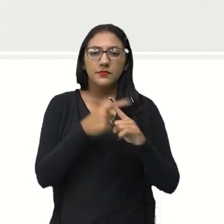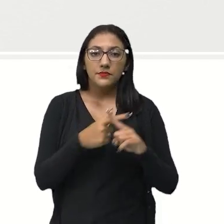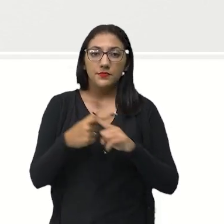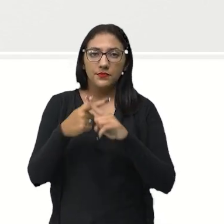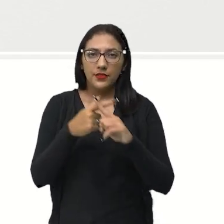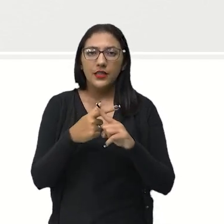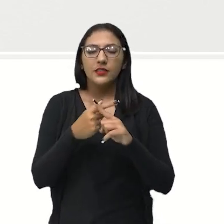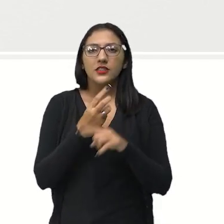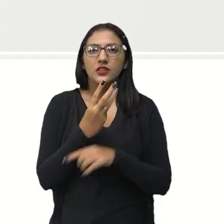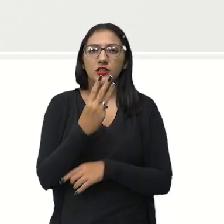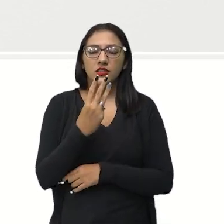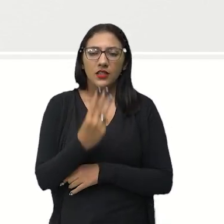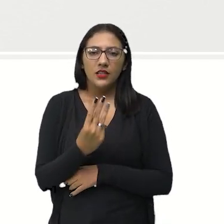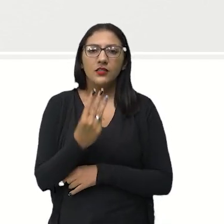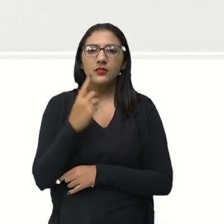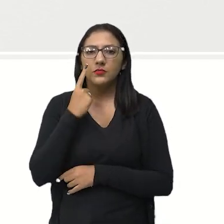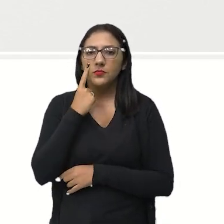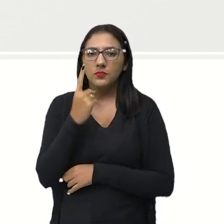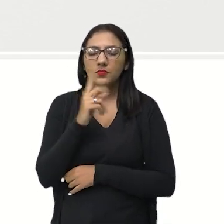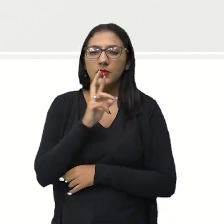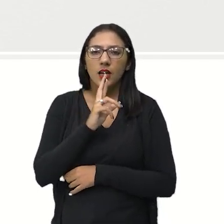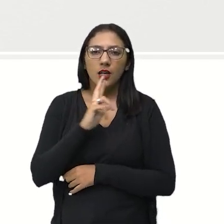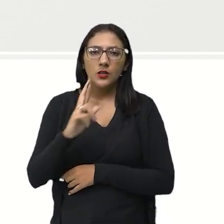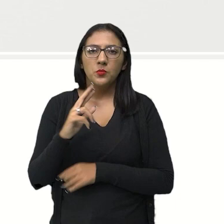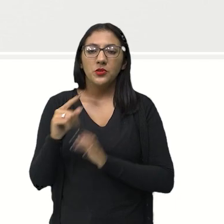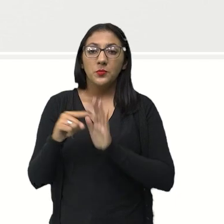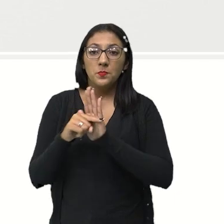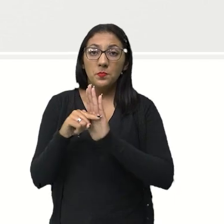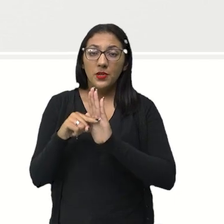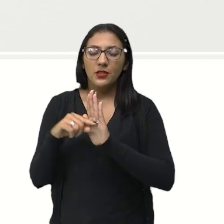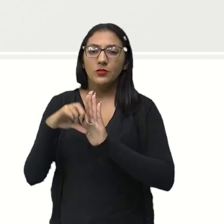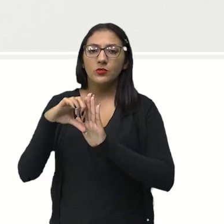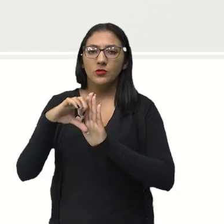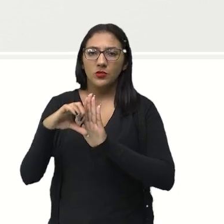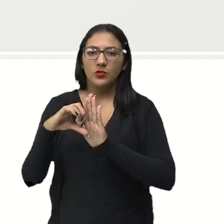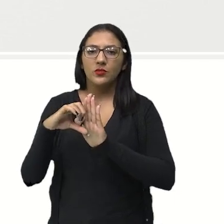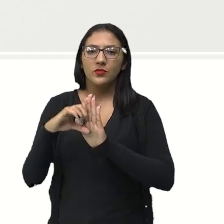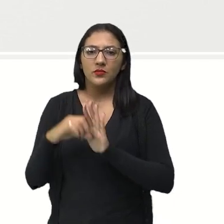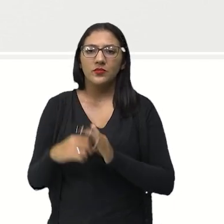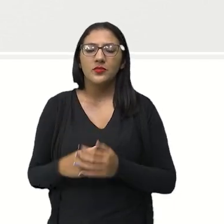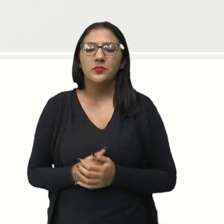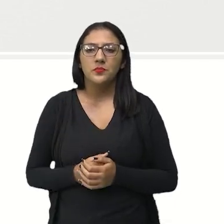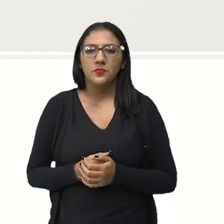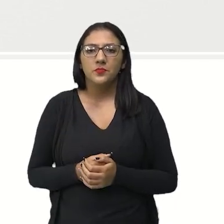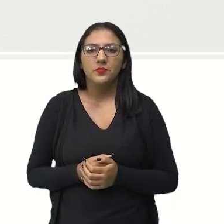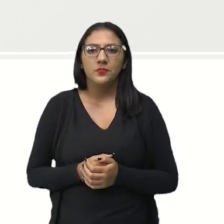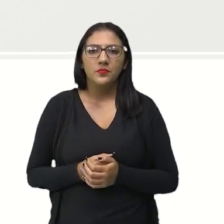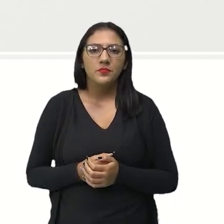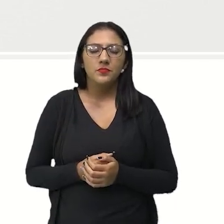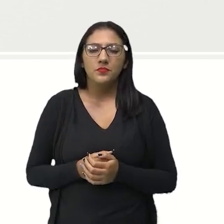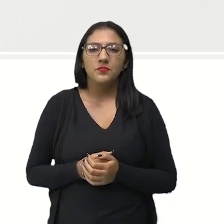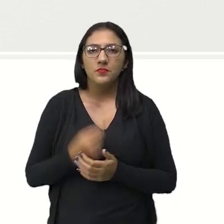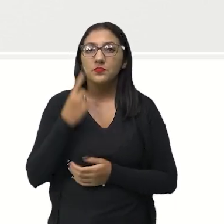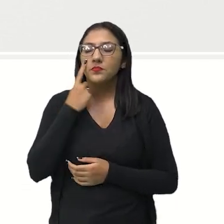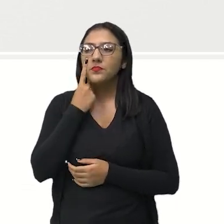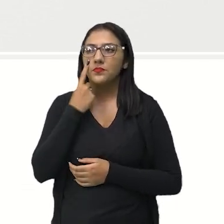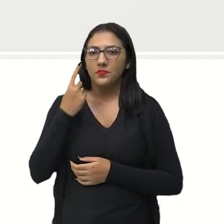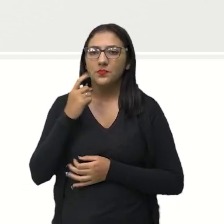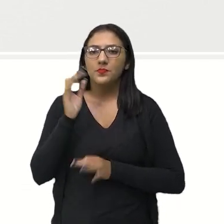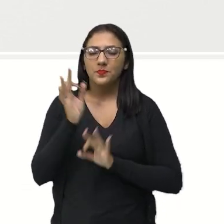3. 3 multiplicado com menos 3, isso vai dar menos 9. Então, olha só o nosso